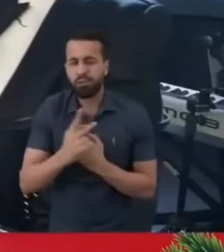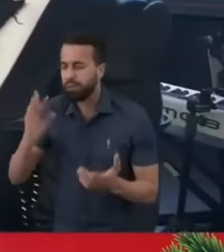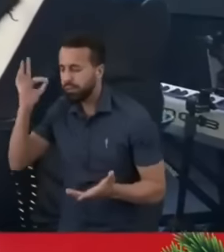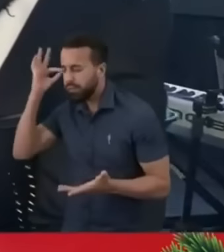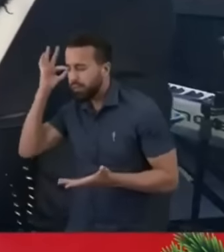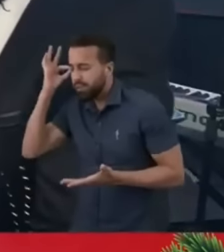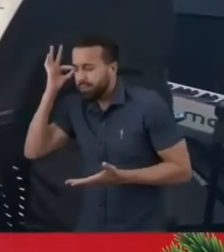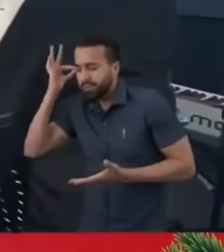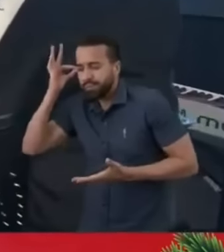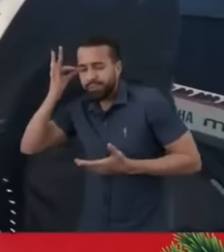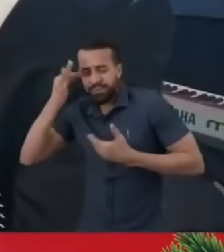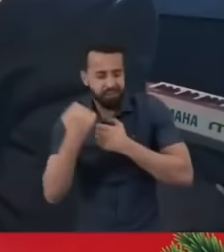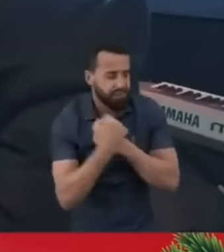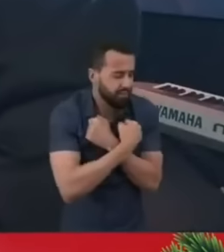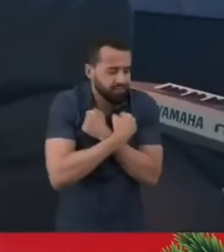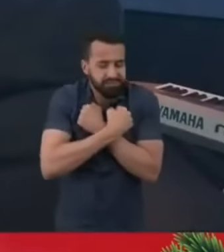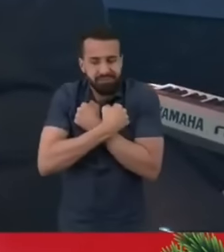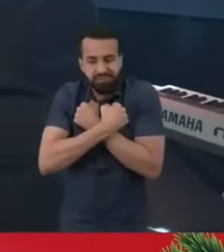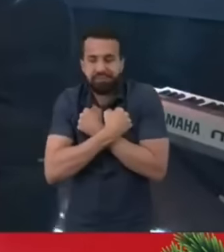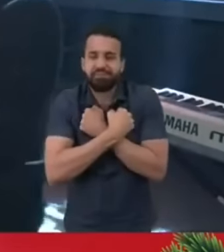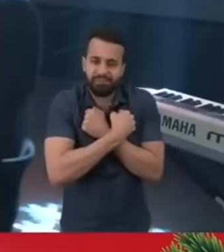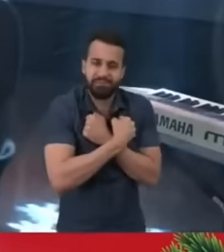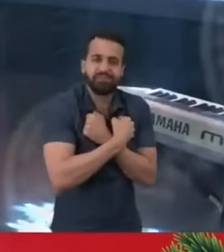um minuto,